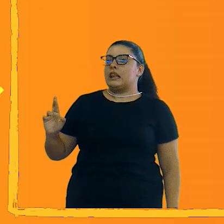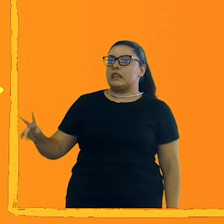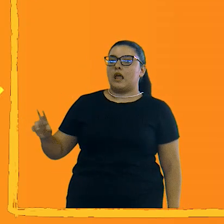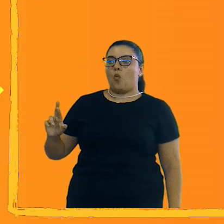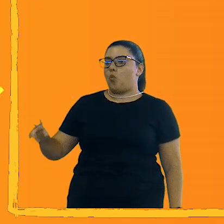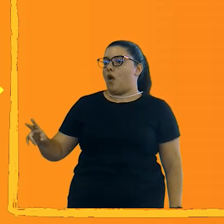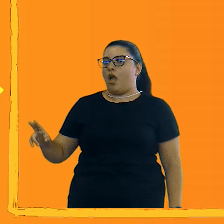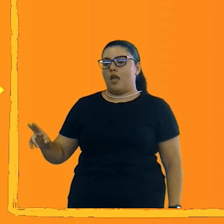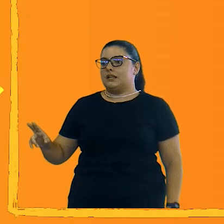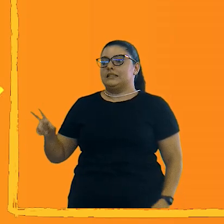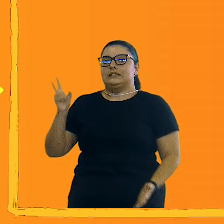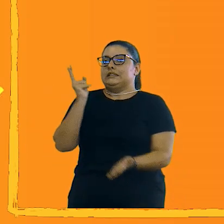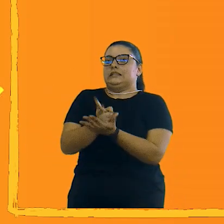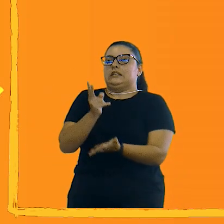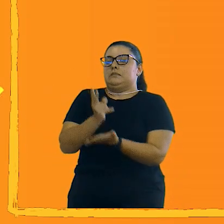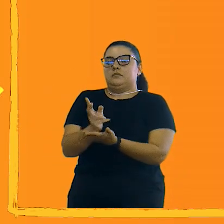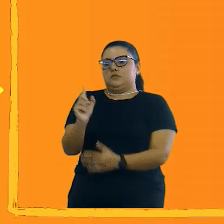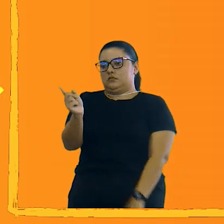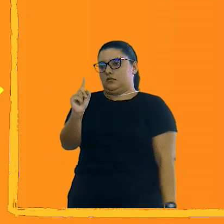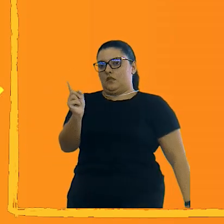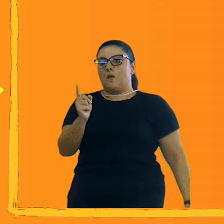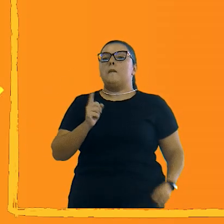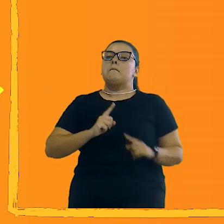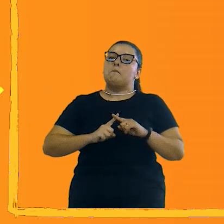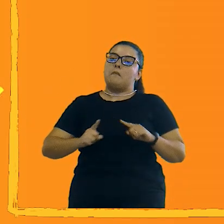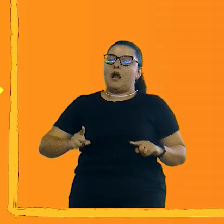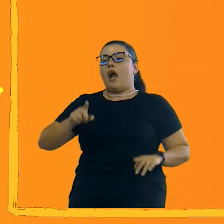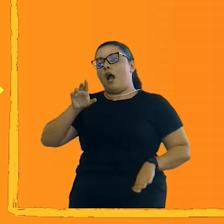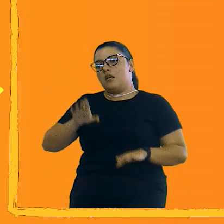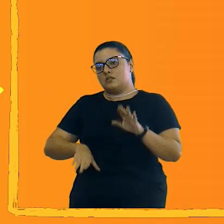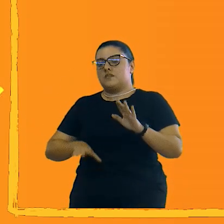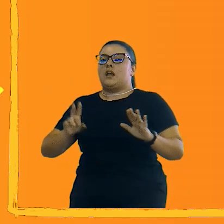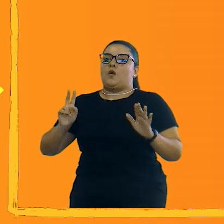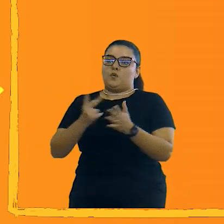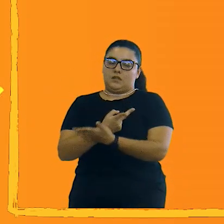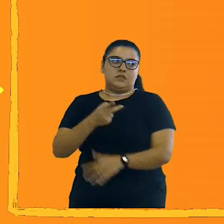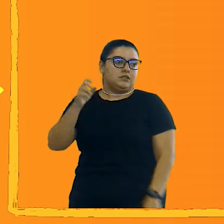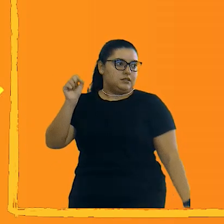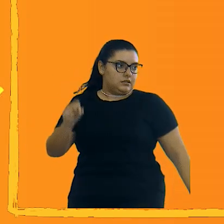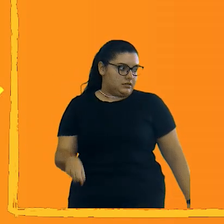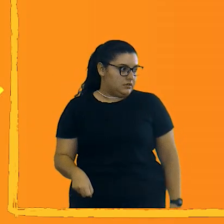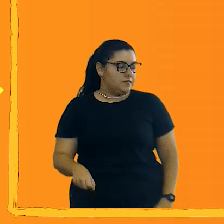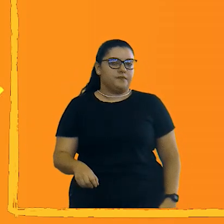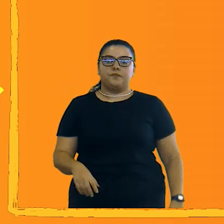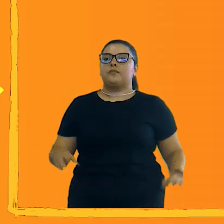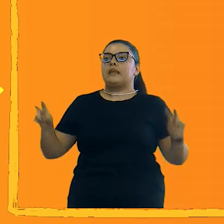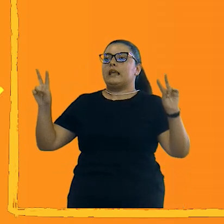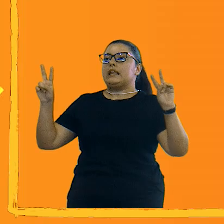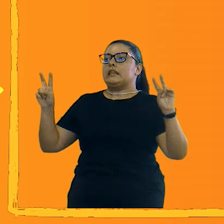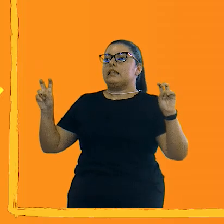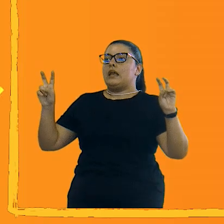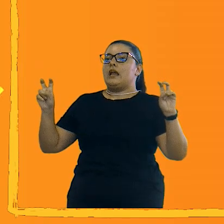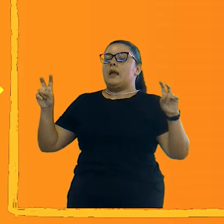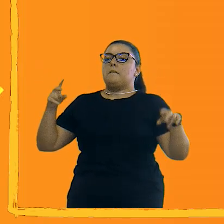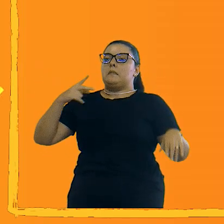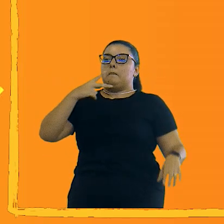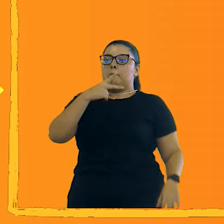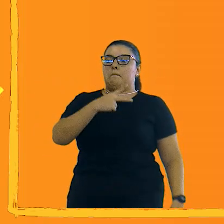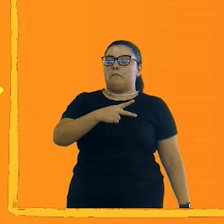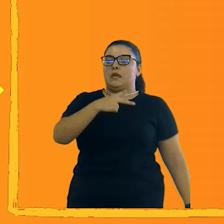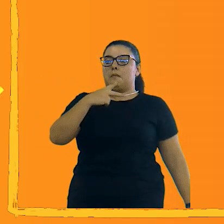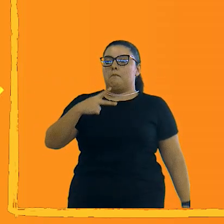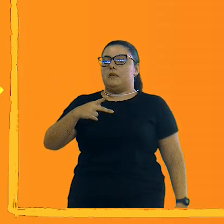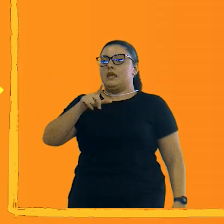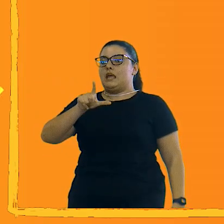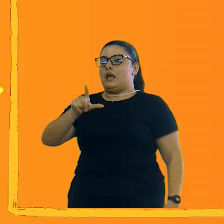toda vez mas às vezes a acontece o assunto que cai na PPL do